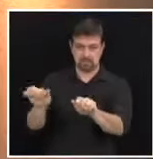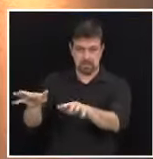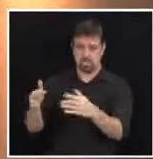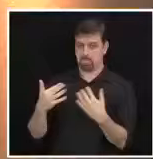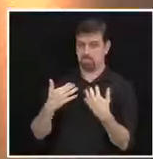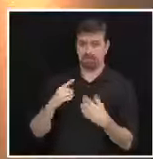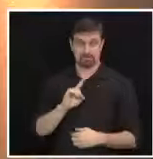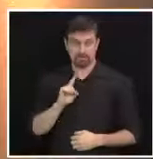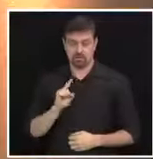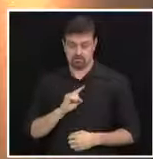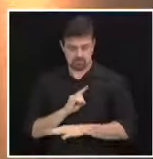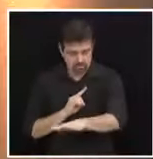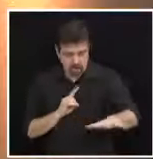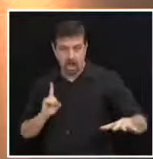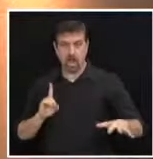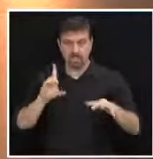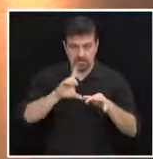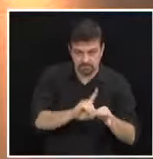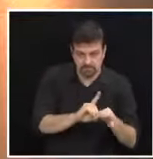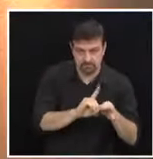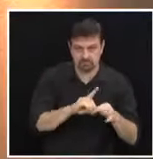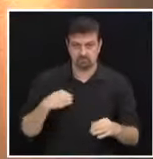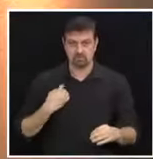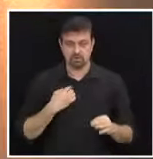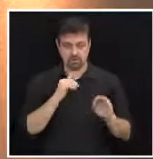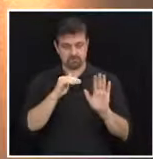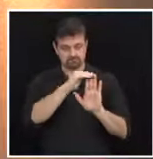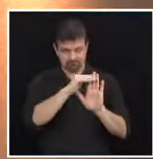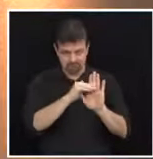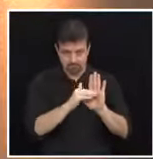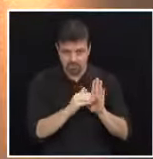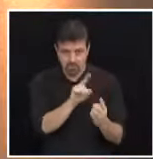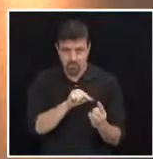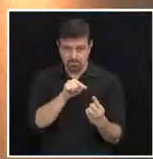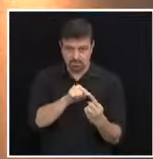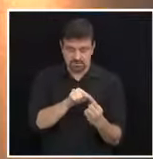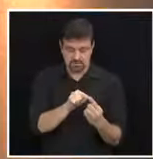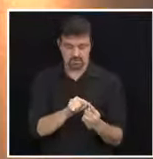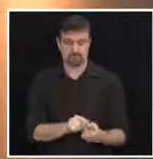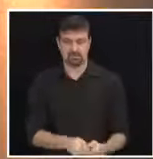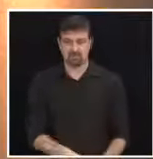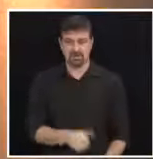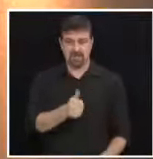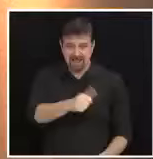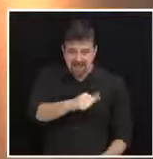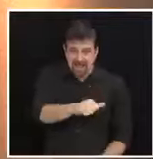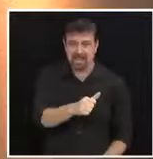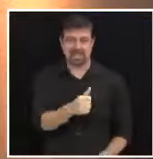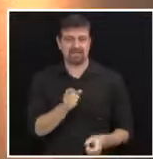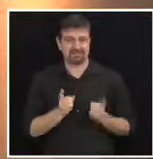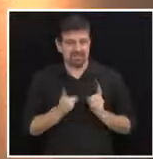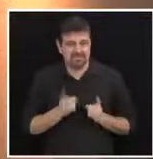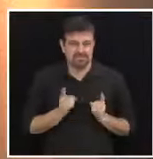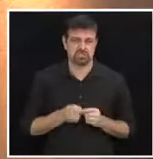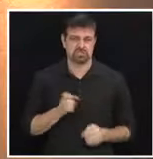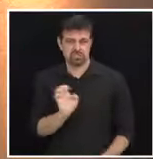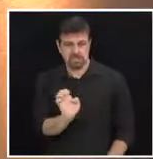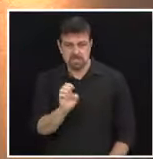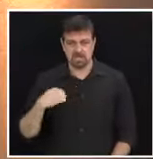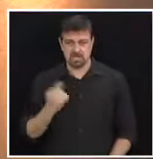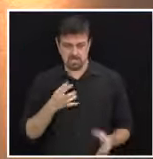E a princípio, o nosso projeto ele visava muito o público LGBT. Era uma demanda que foram